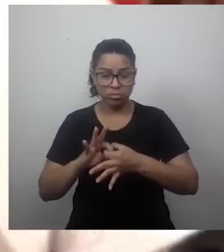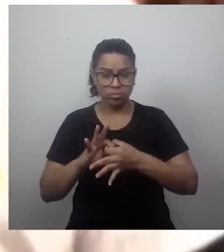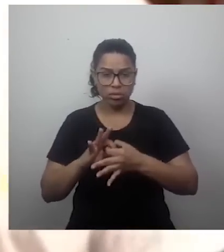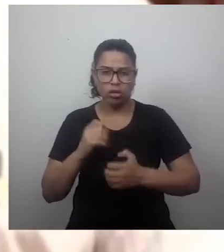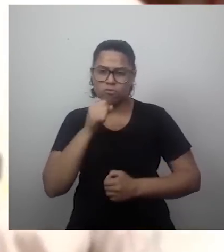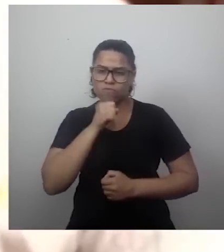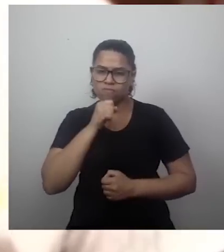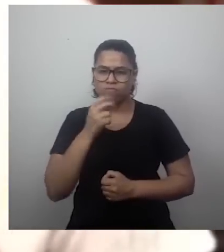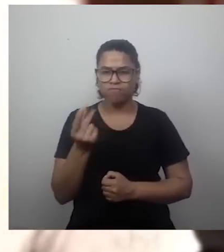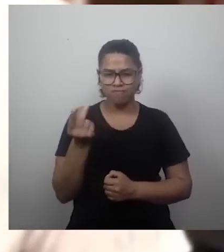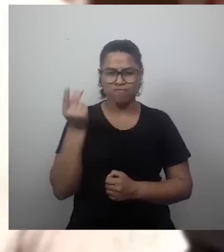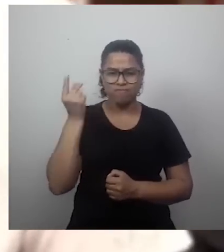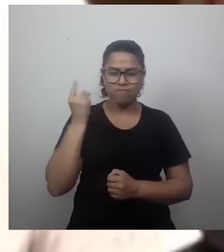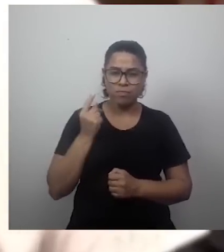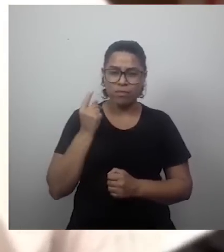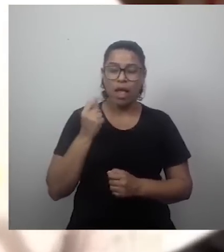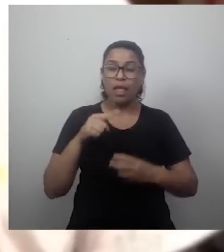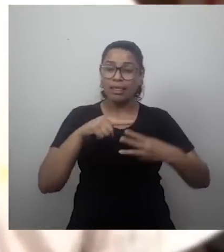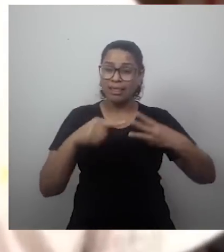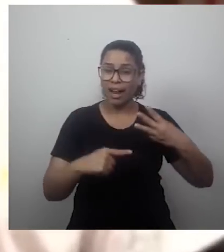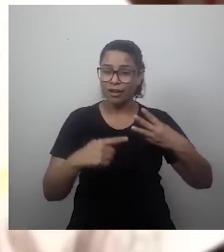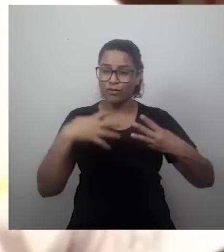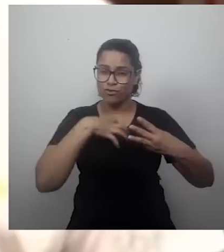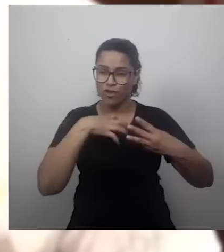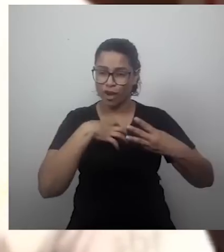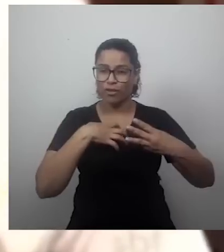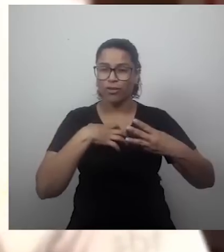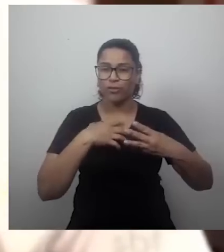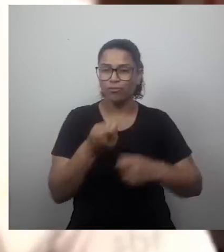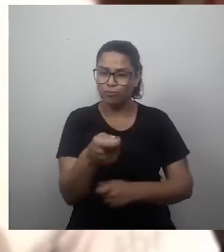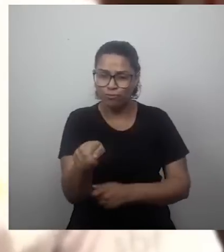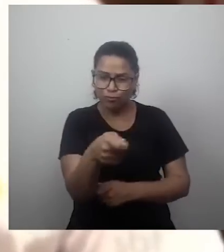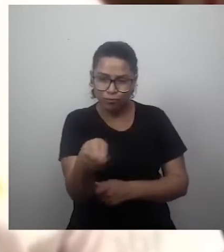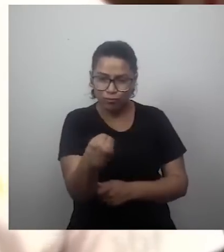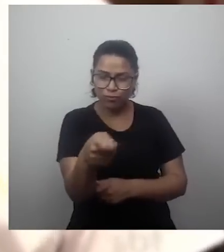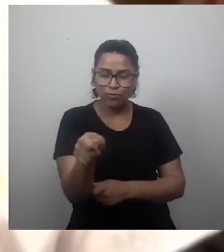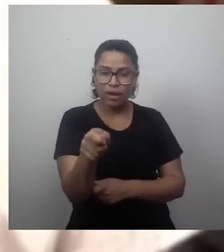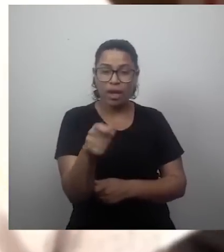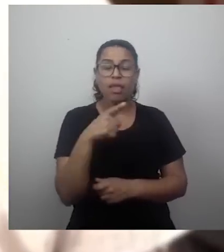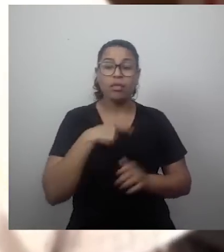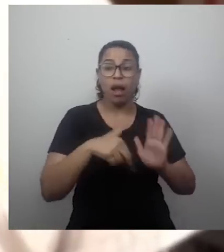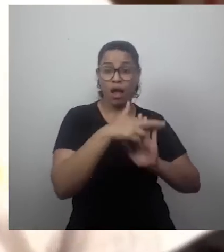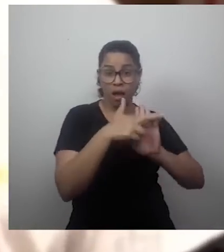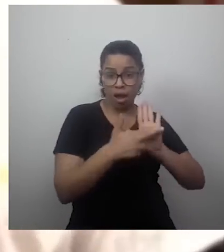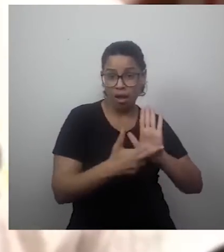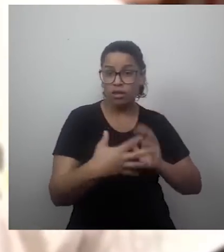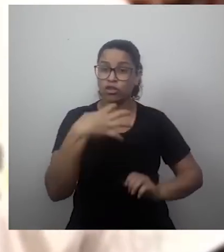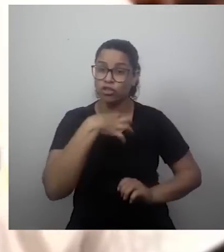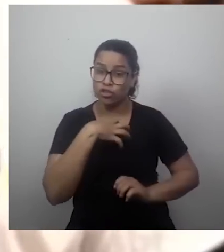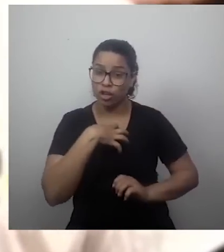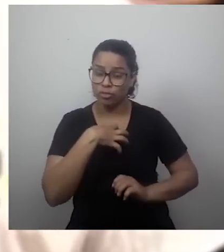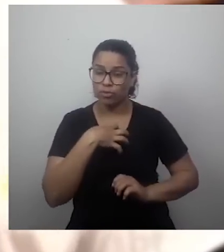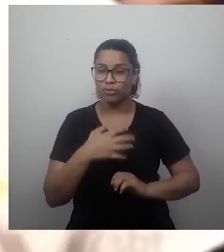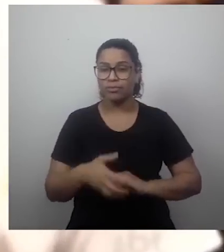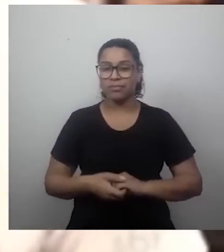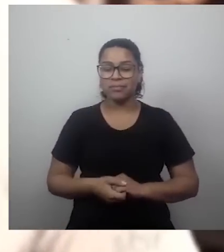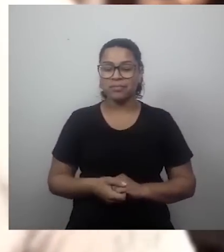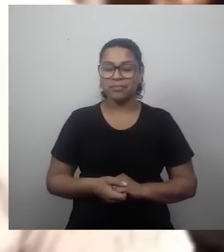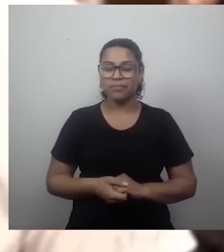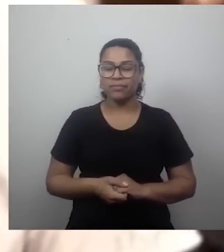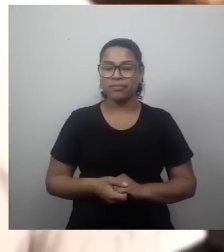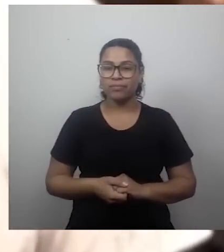e a esgrima tem 3 armas, o florete, o sabre e a espada. Cada arma tem suas regras, a forma de tocar e o alvo